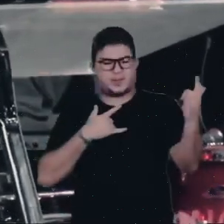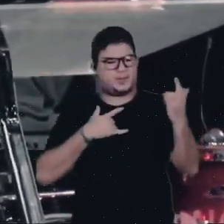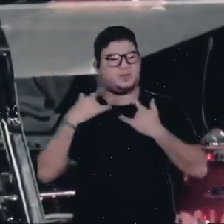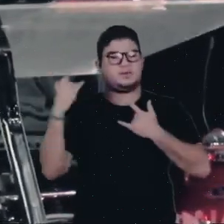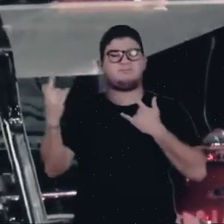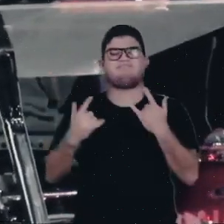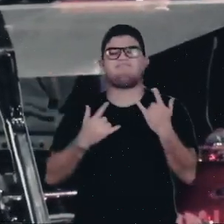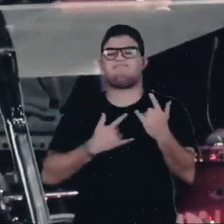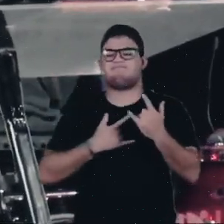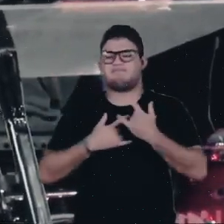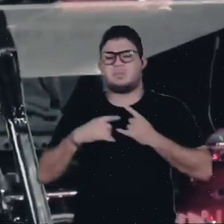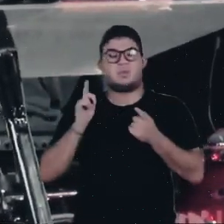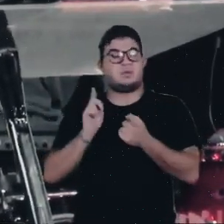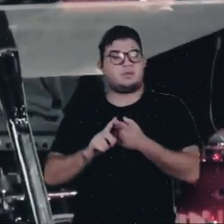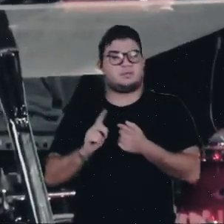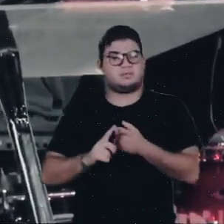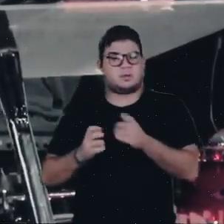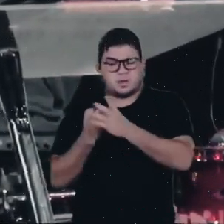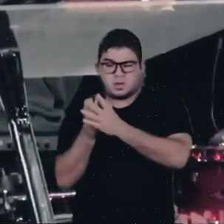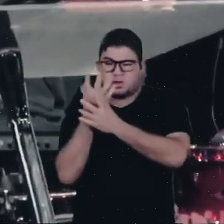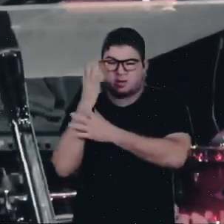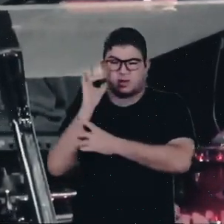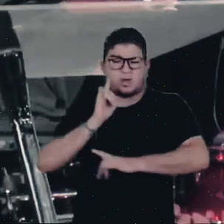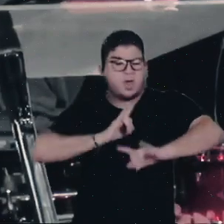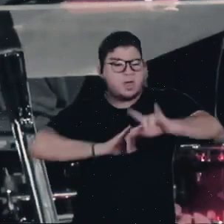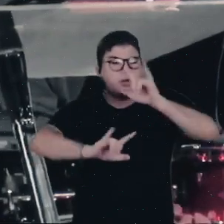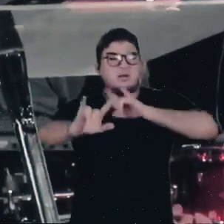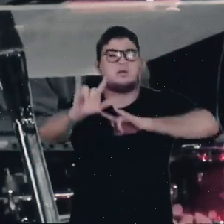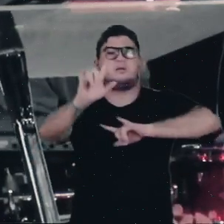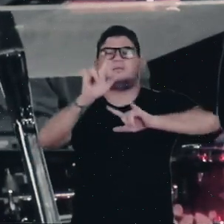mesmo tempo criados para amar. Por